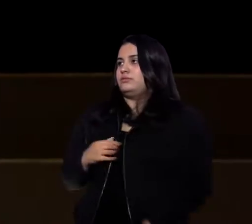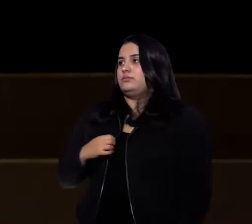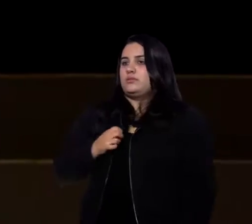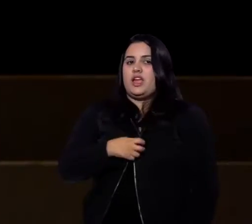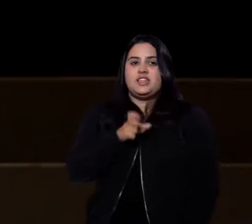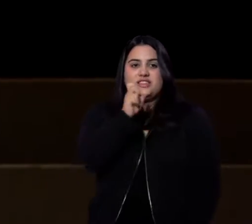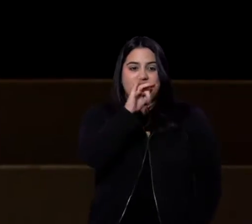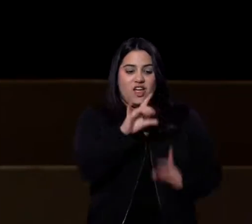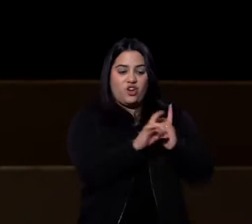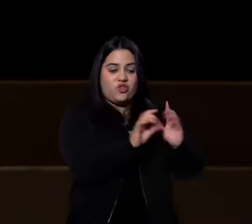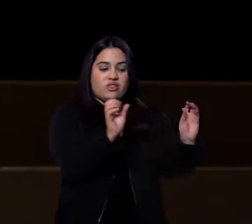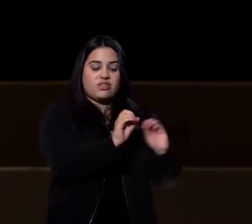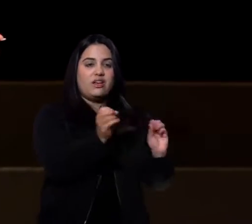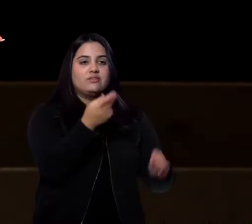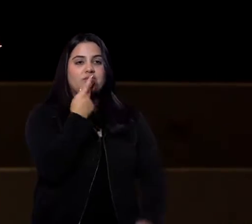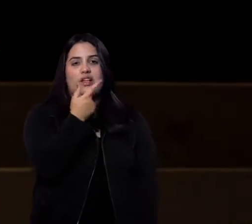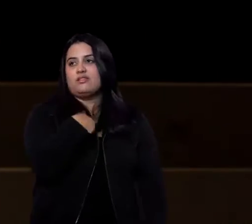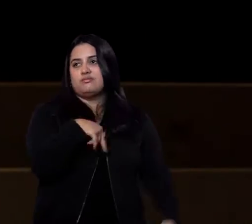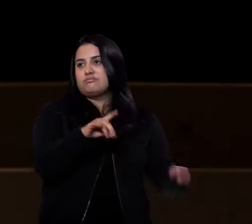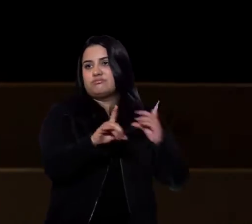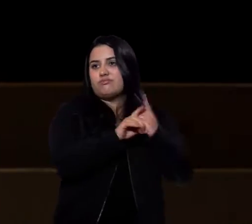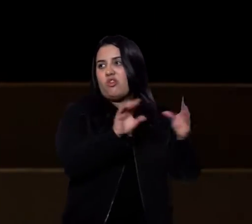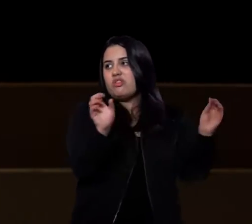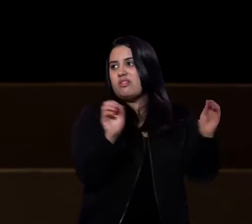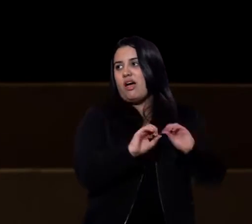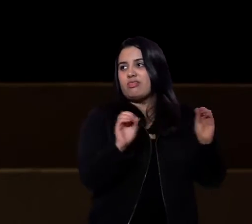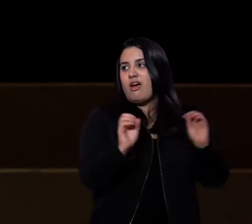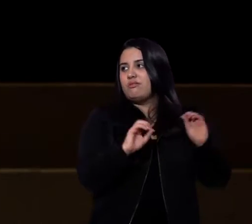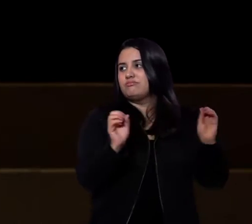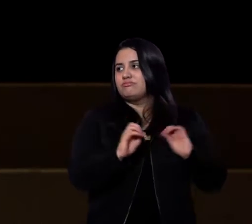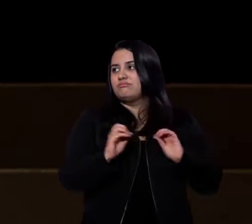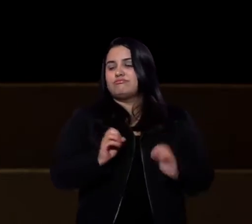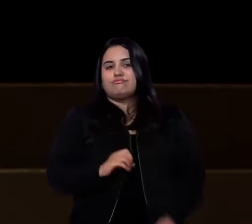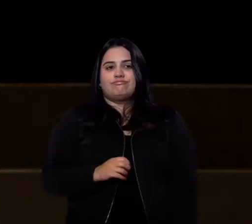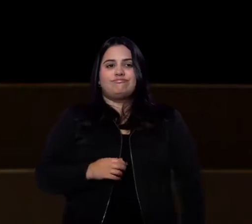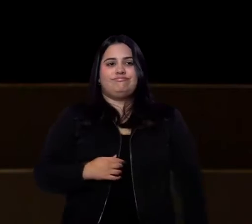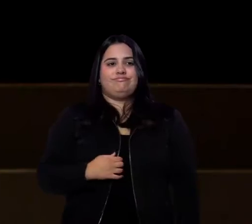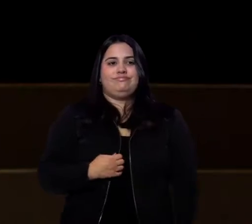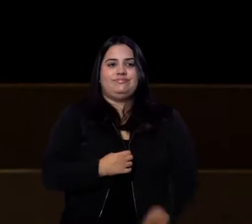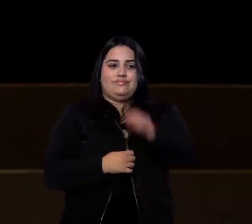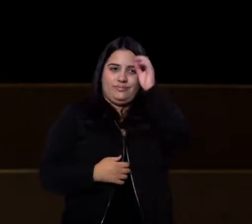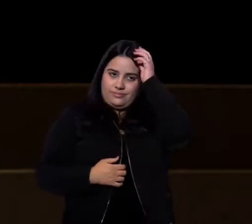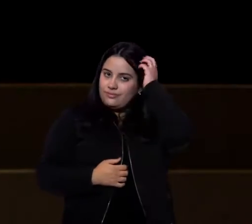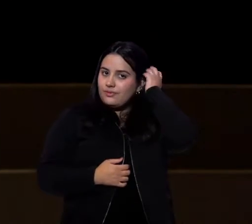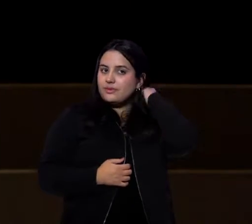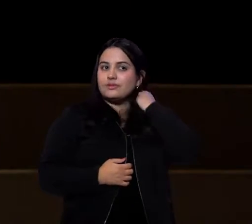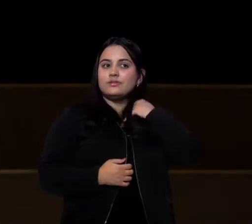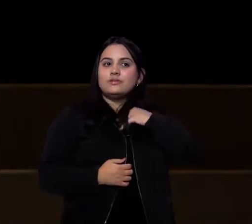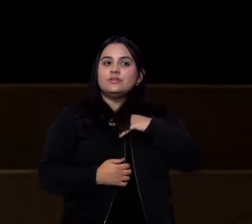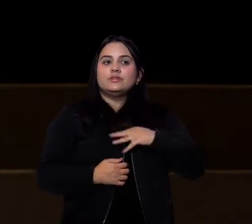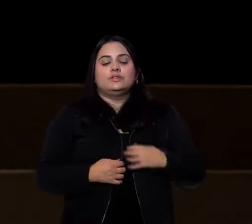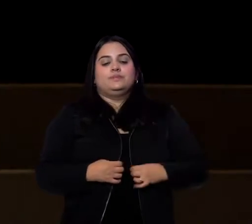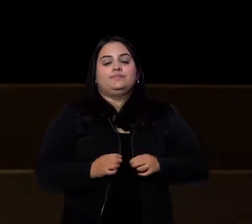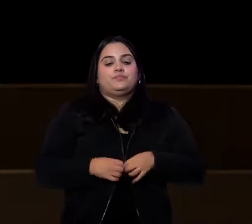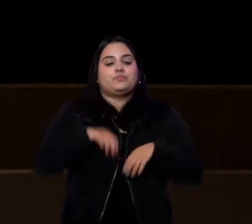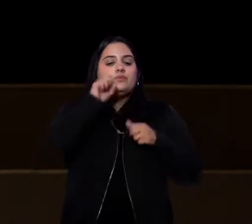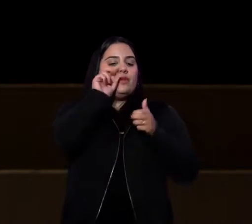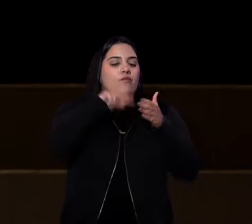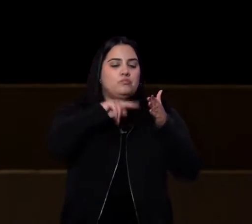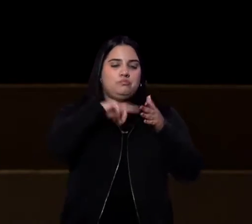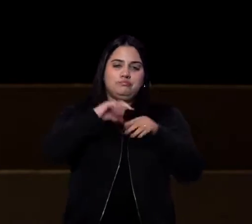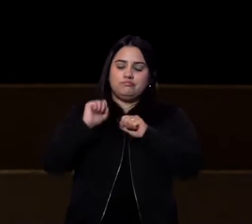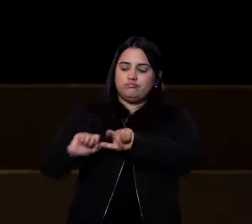Quem não achou, fala não achei. Tá, vamos lá, vamos ler então. Acho que vai estar ali na tela também, tá